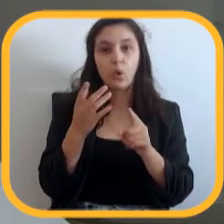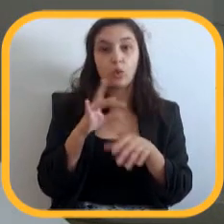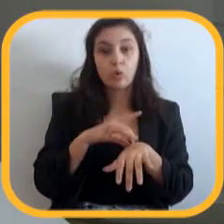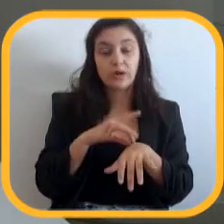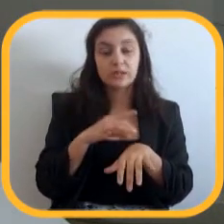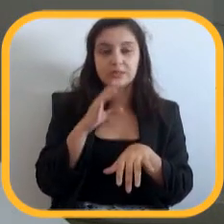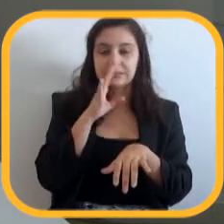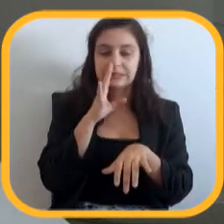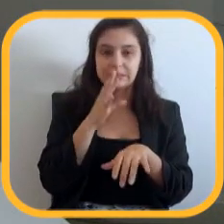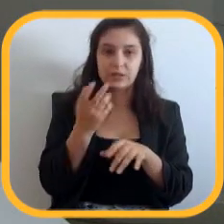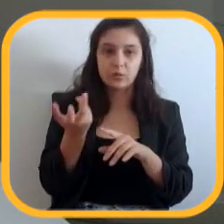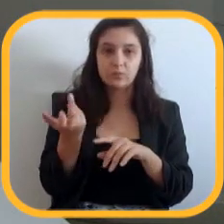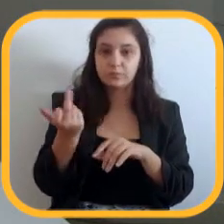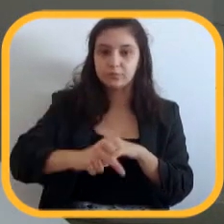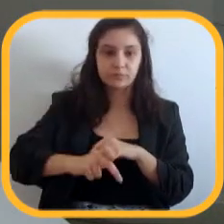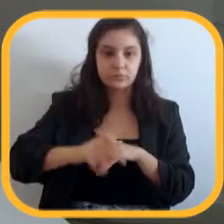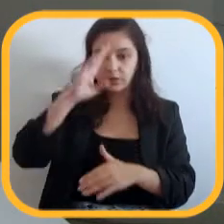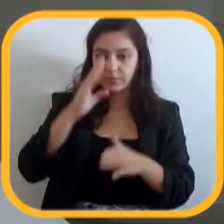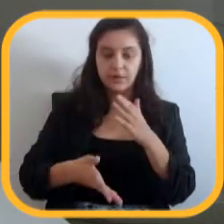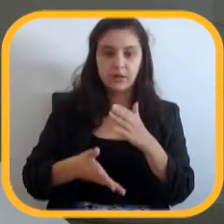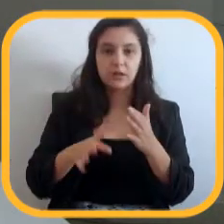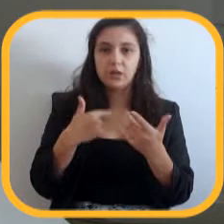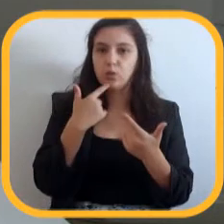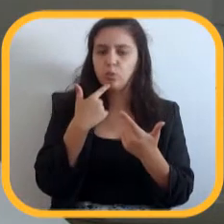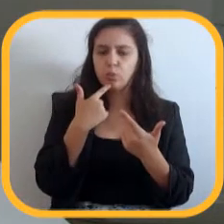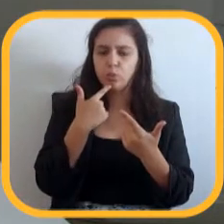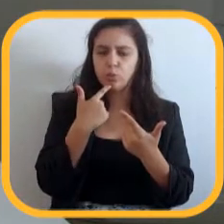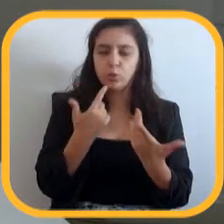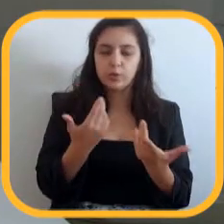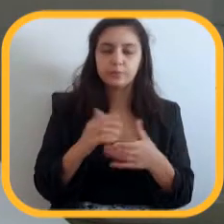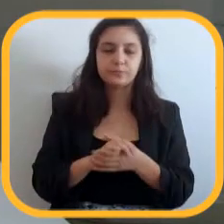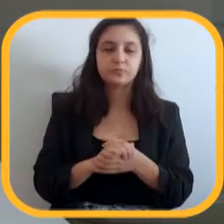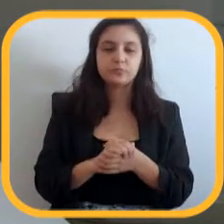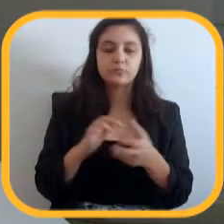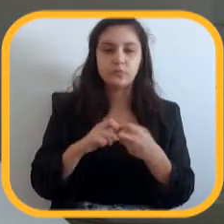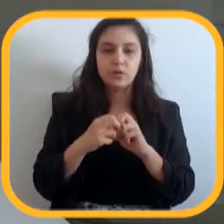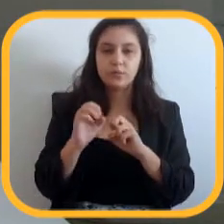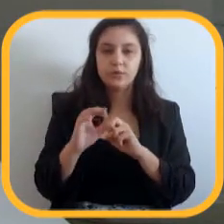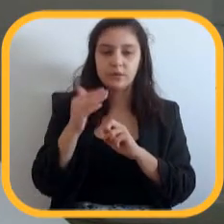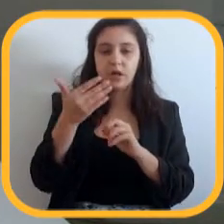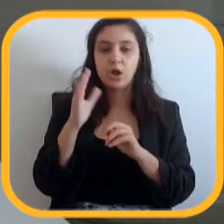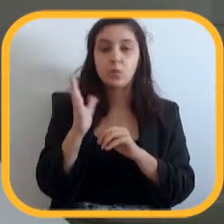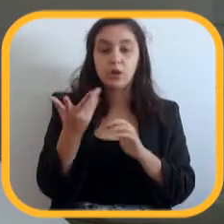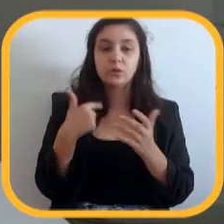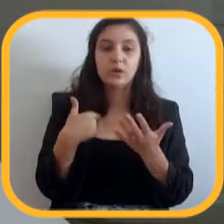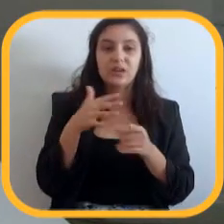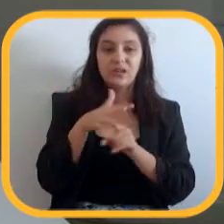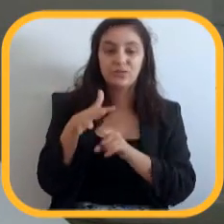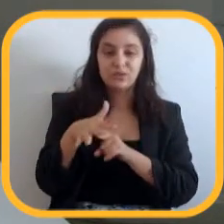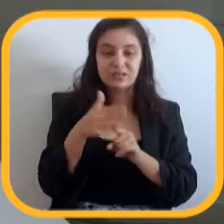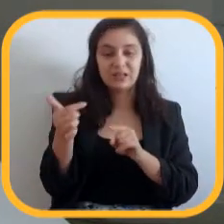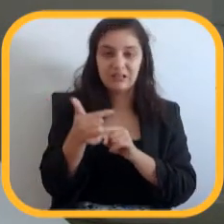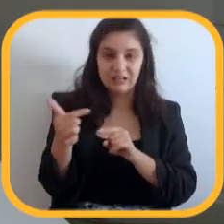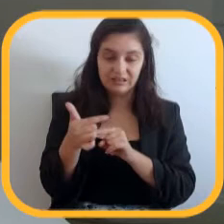e patológica quando surge de forma inesperada e em excesso. O principal problema é quando interfere de